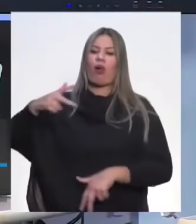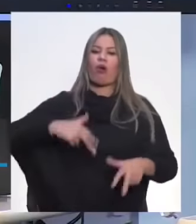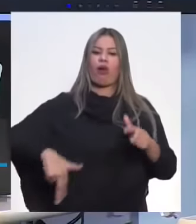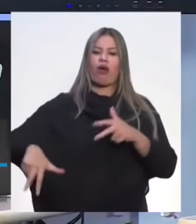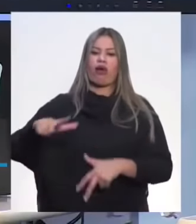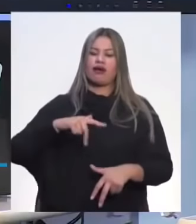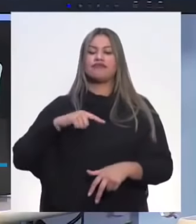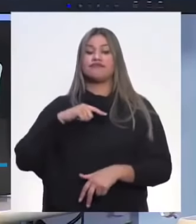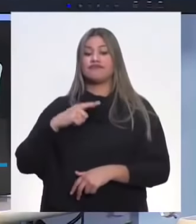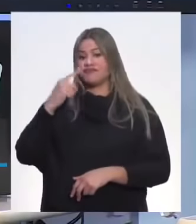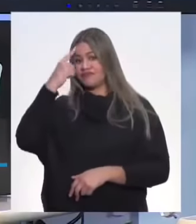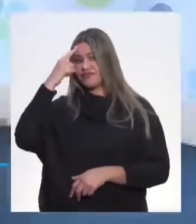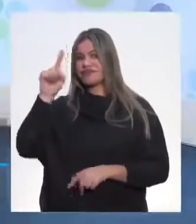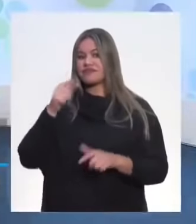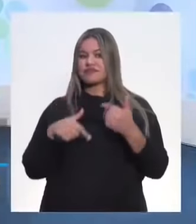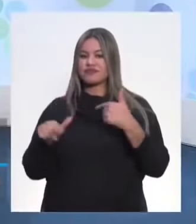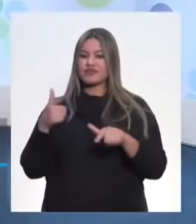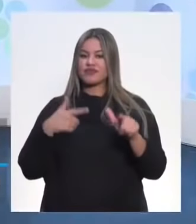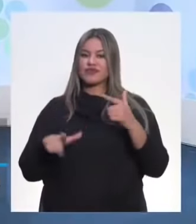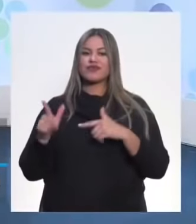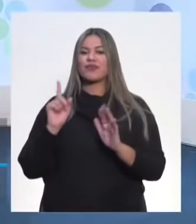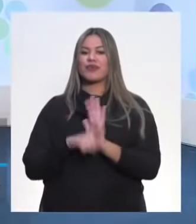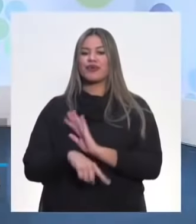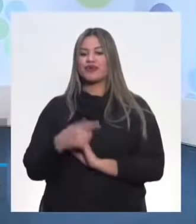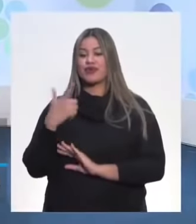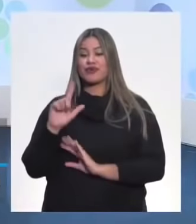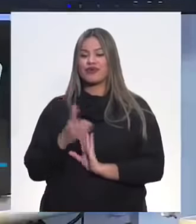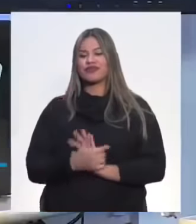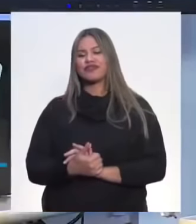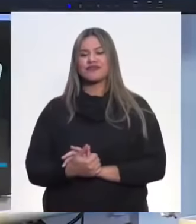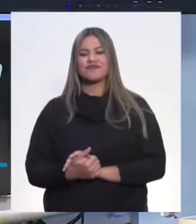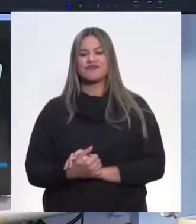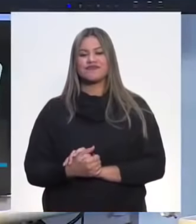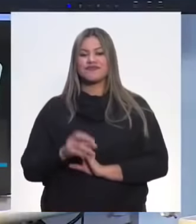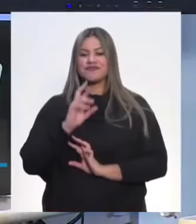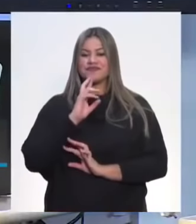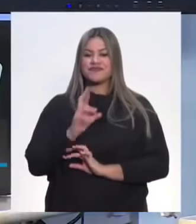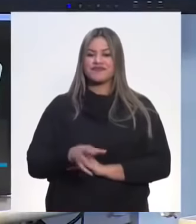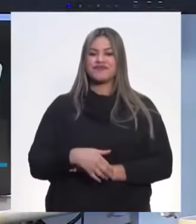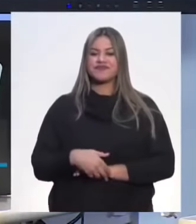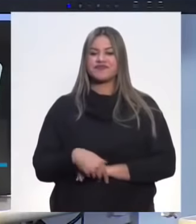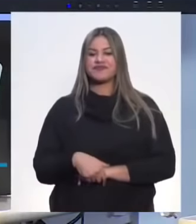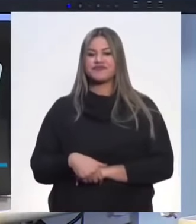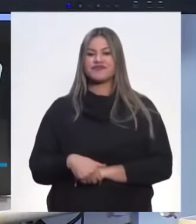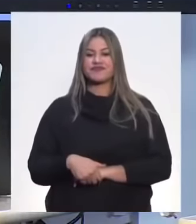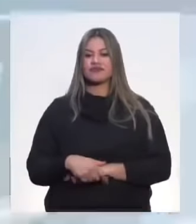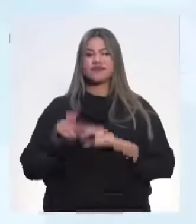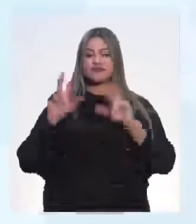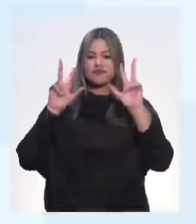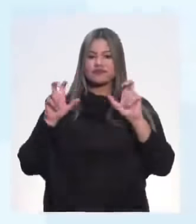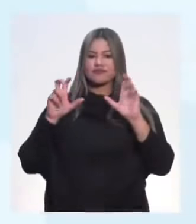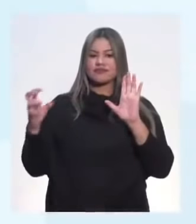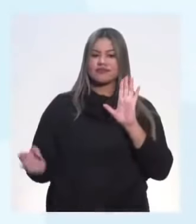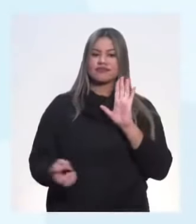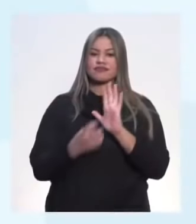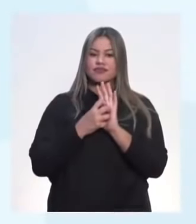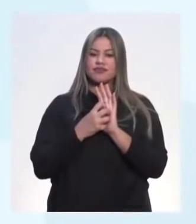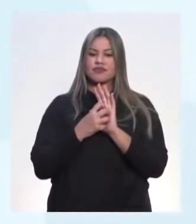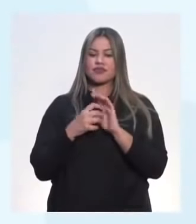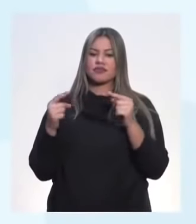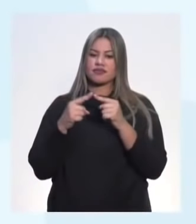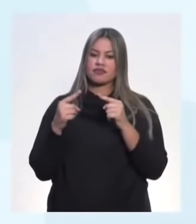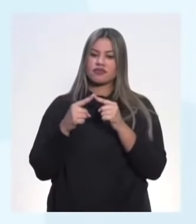nas próximas aí, porque já até outra pergunta. Então, a resposta aí, o assunto principal do texto é o impacto